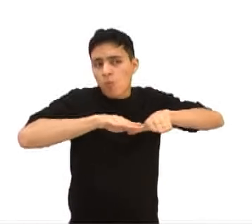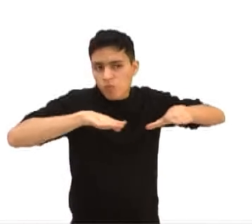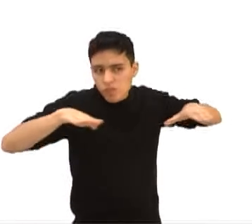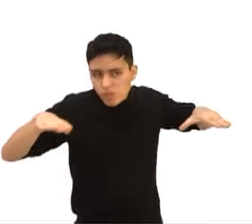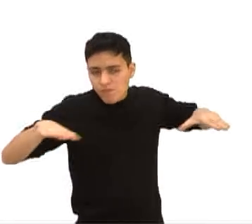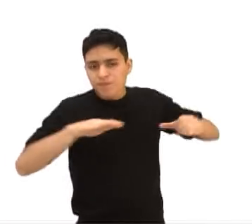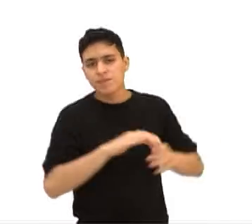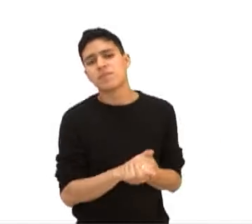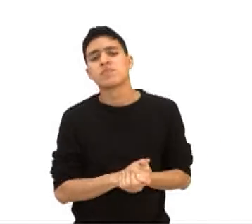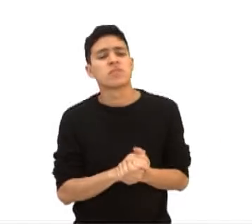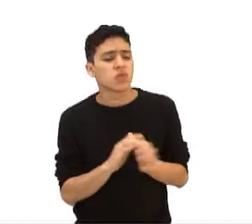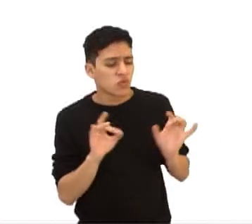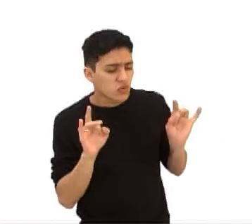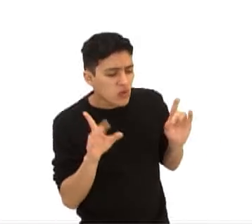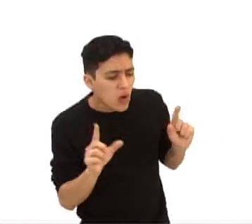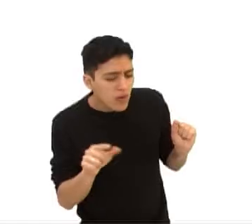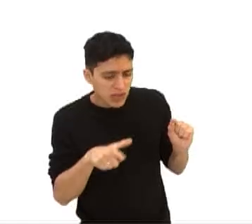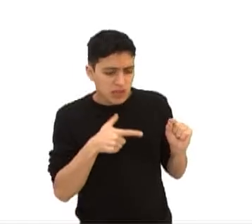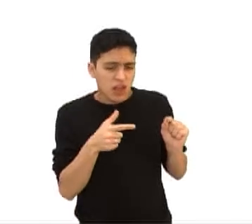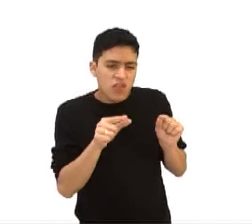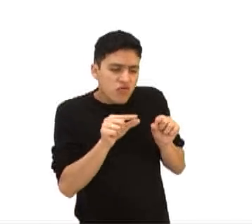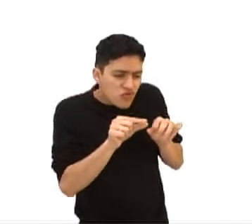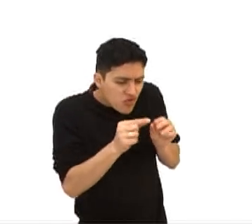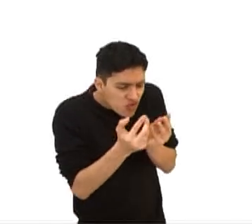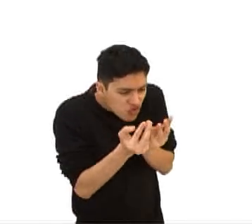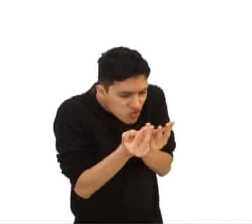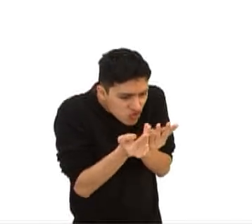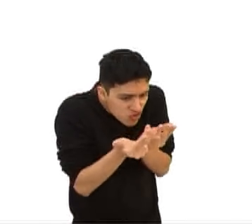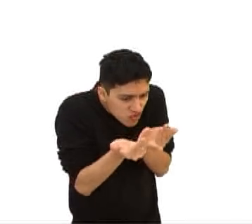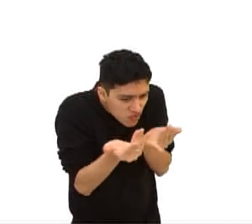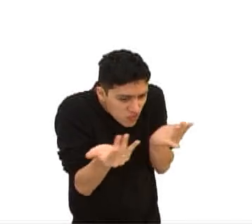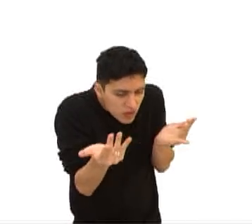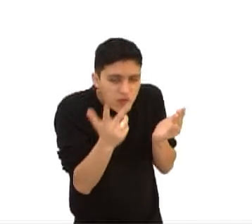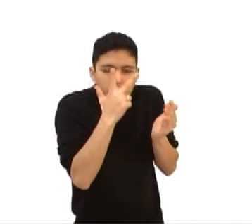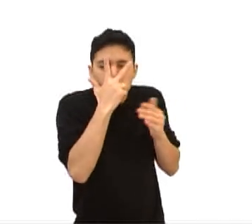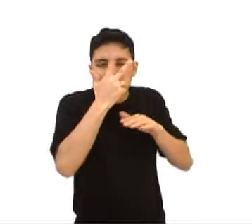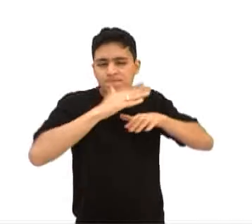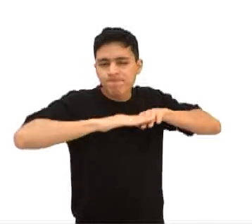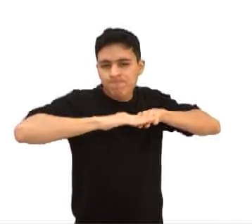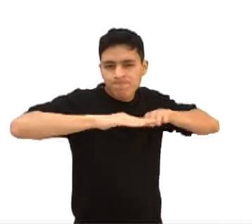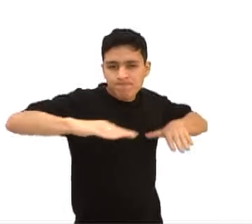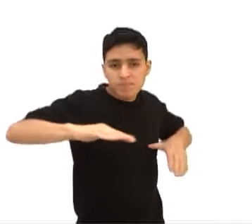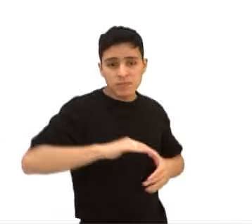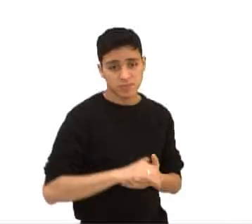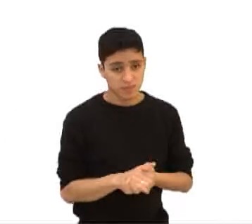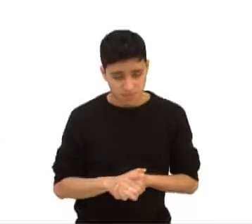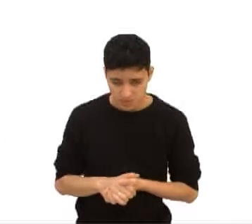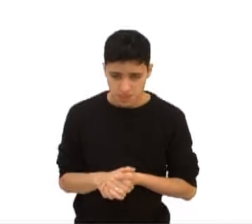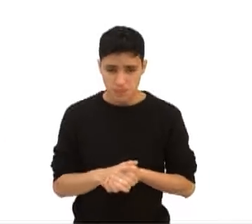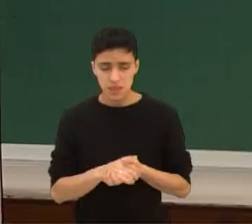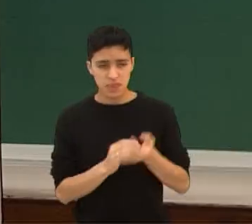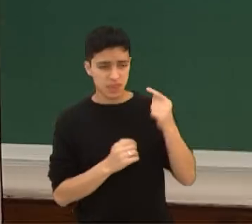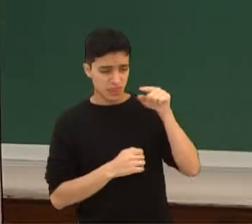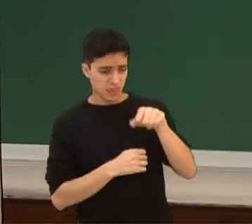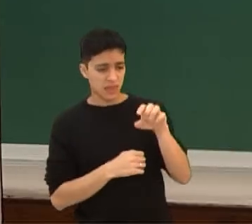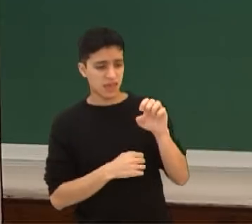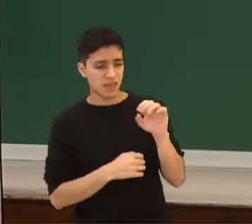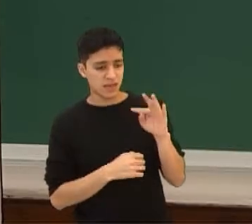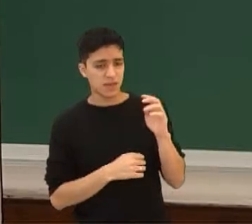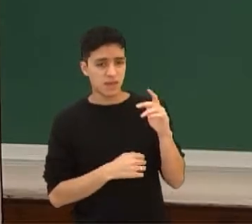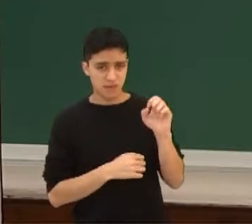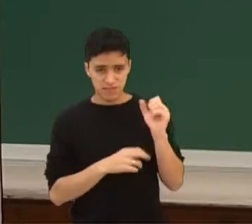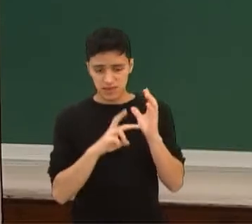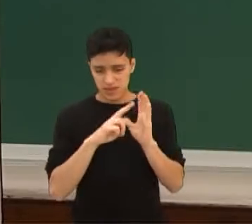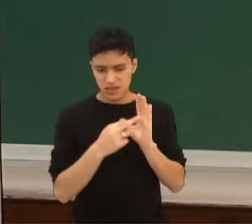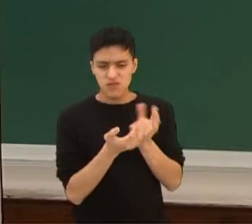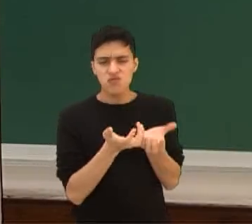constituídas basicamente por gramíneas, formando um grande tapete vegetal. Então essas estepes, elas são